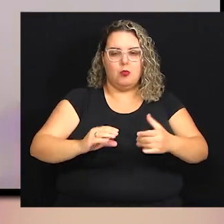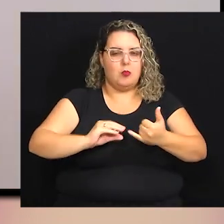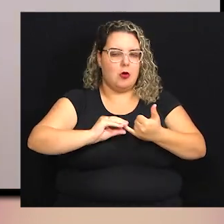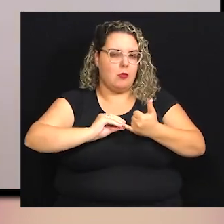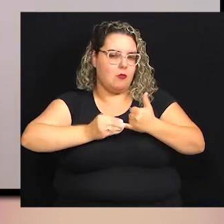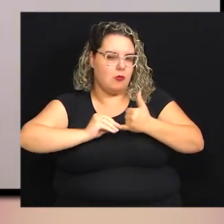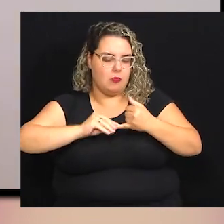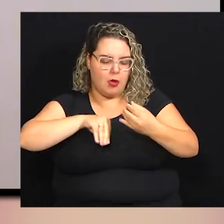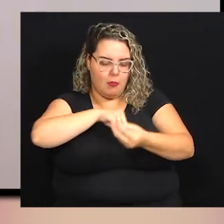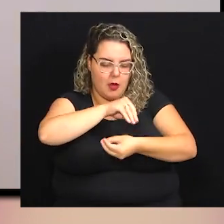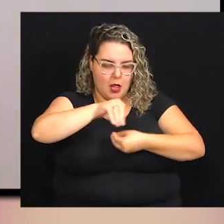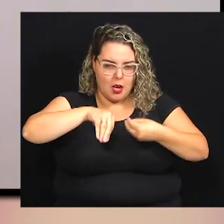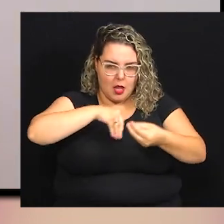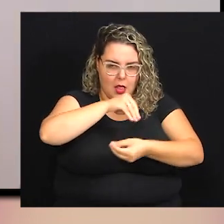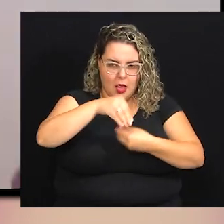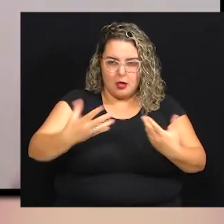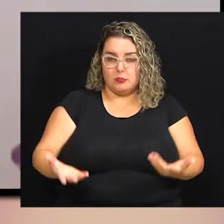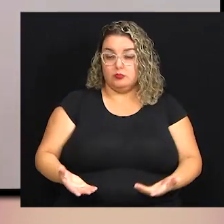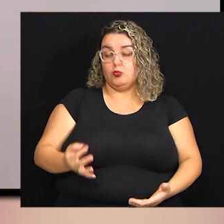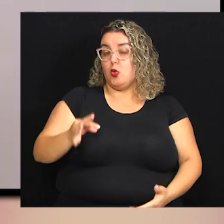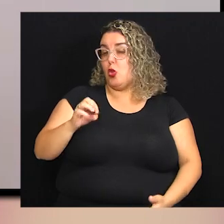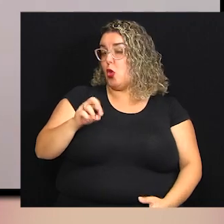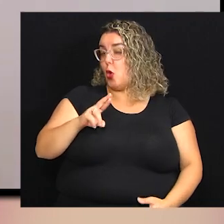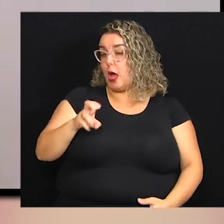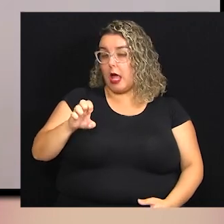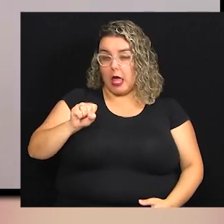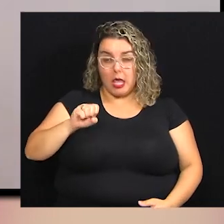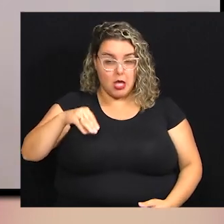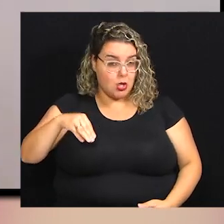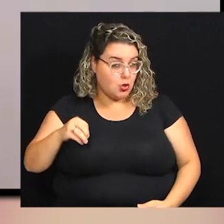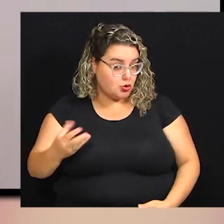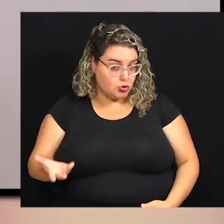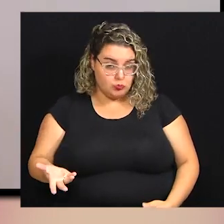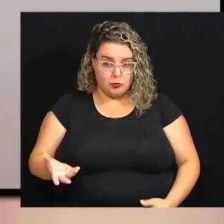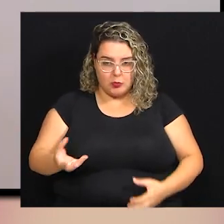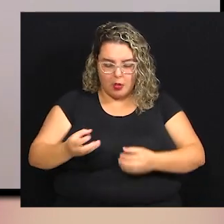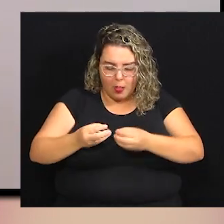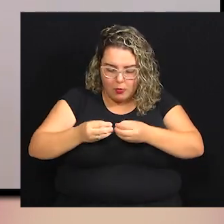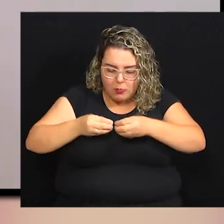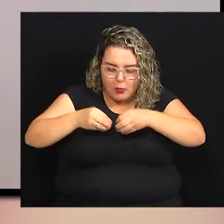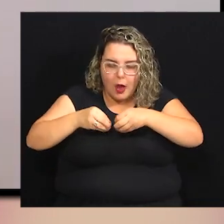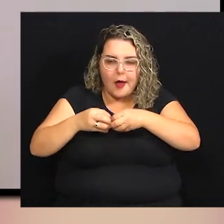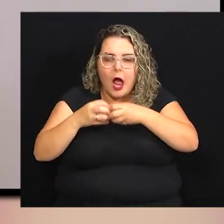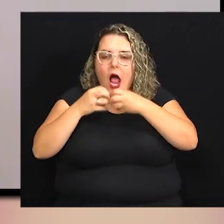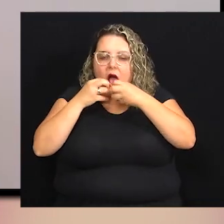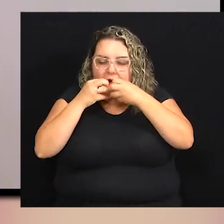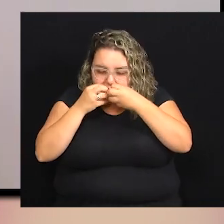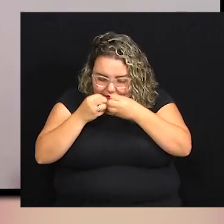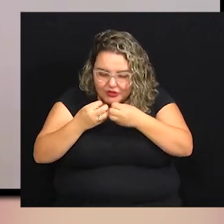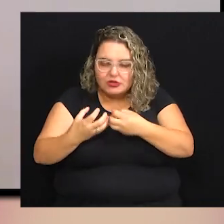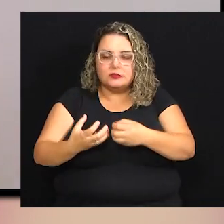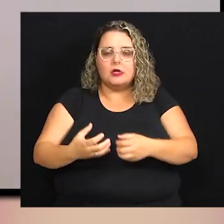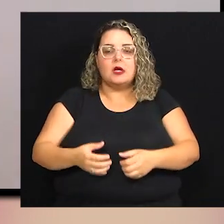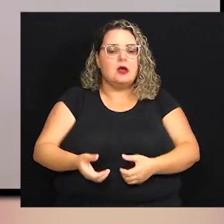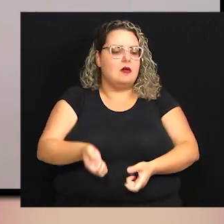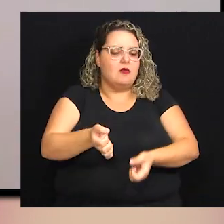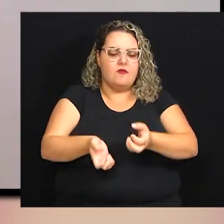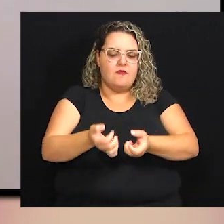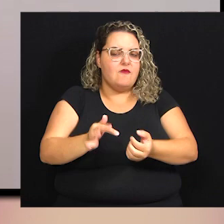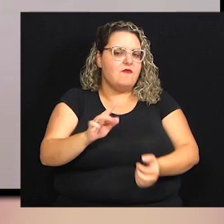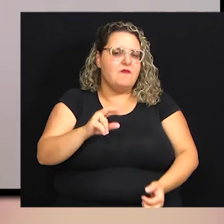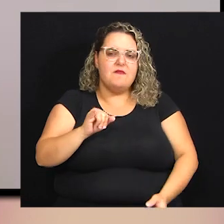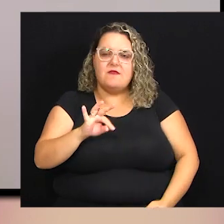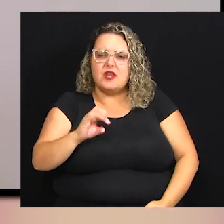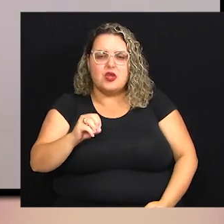uma feijoada, como um torresmo. Que mais que a gente tem?